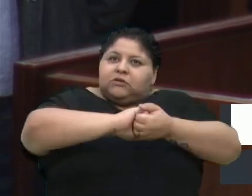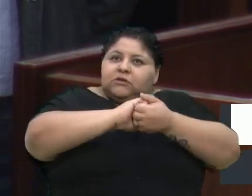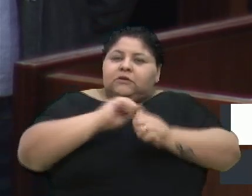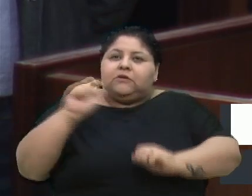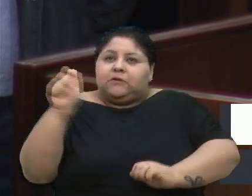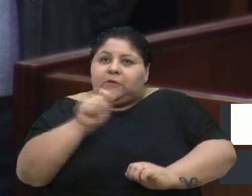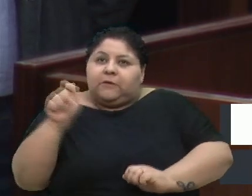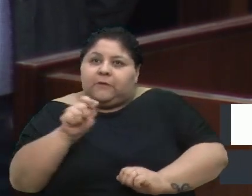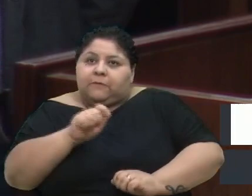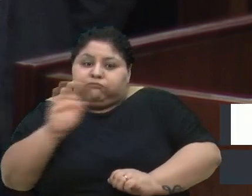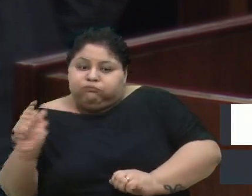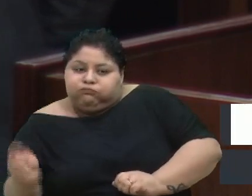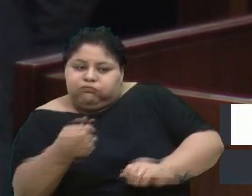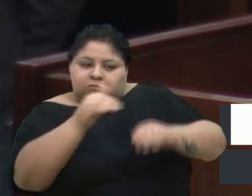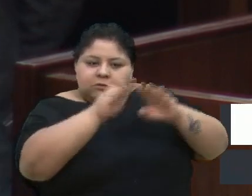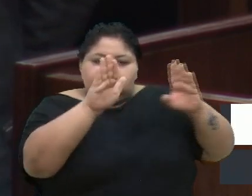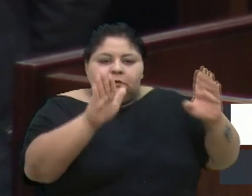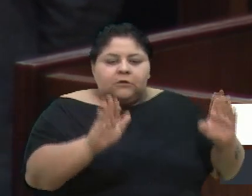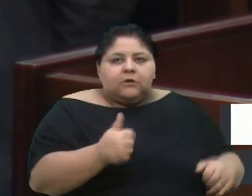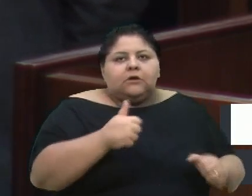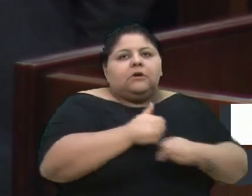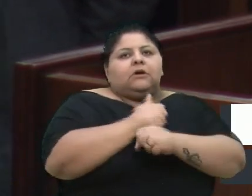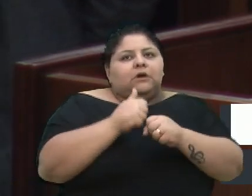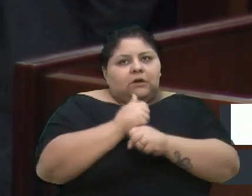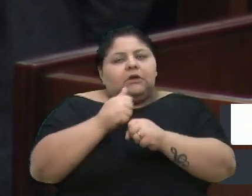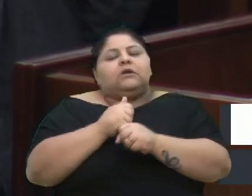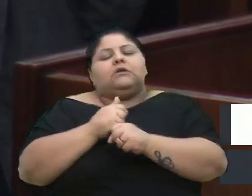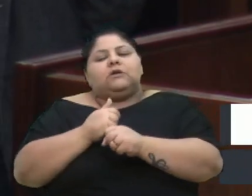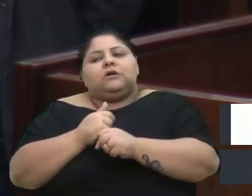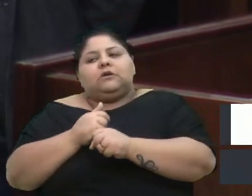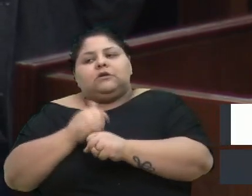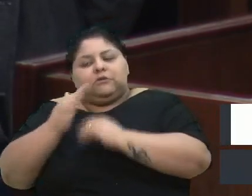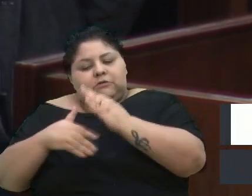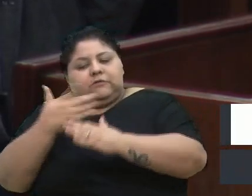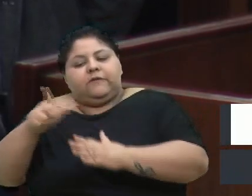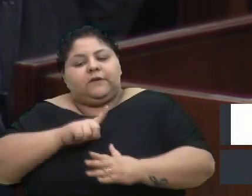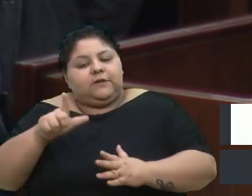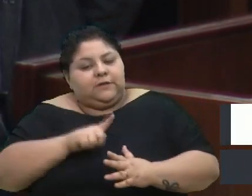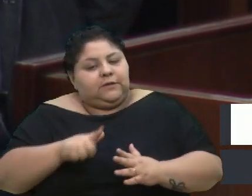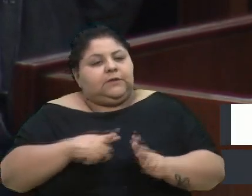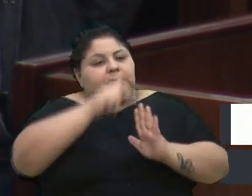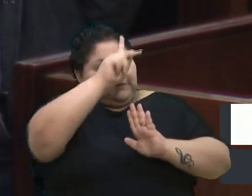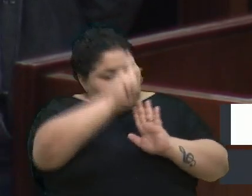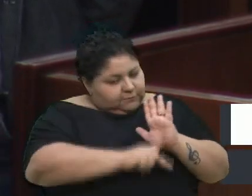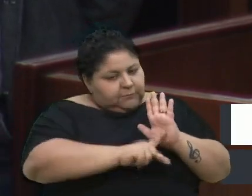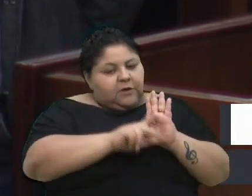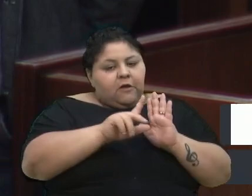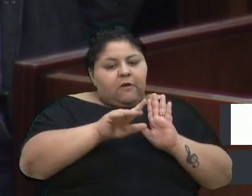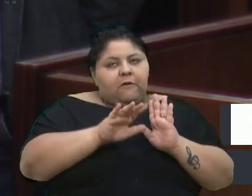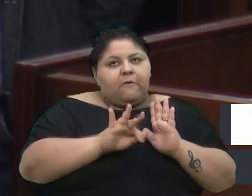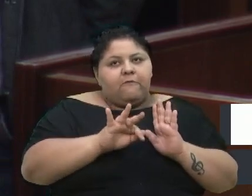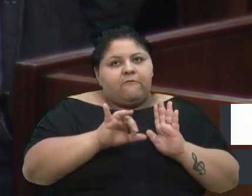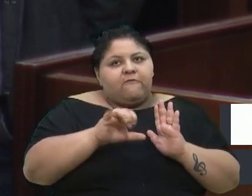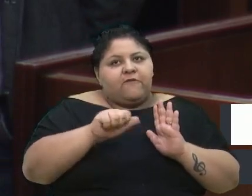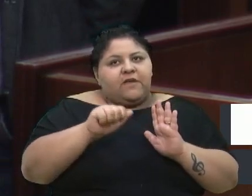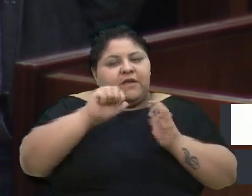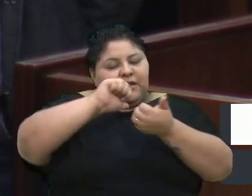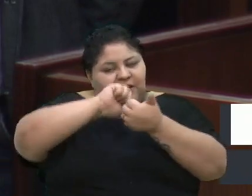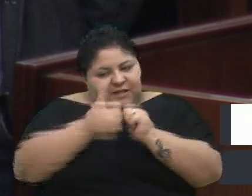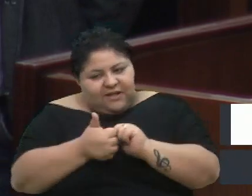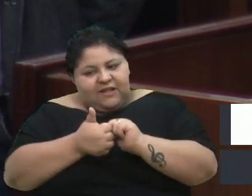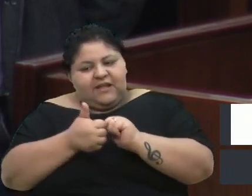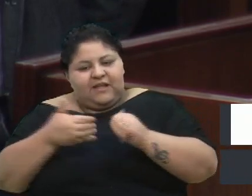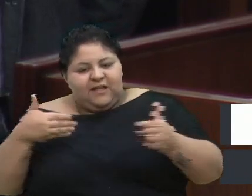Mesa, que, se Deus quiser, o ano que vem vai ter projeto junto ao governo do estado, vai ter FIASPORT, e com certeza vai atingir mais crianças,